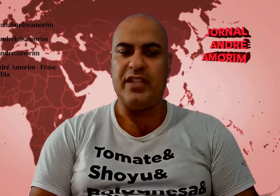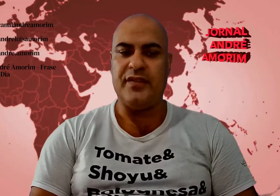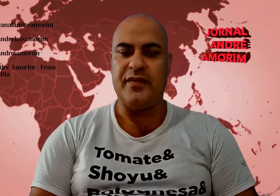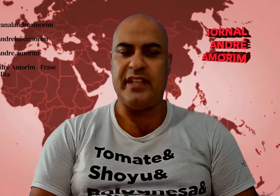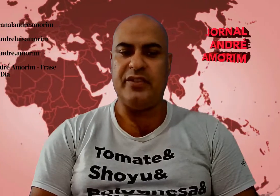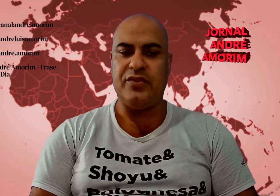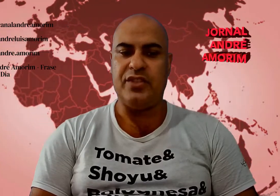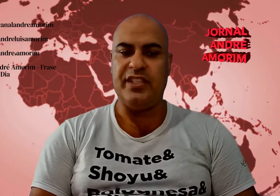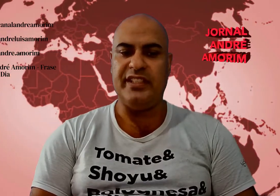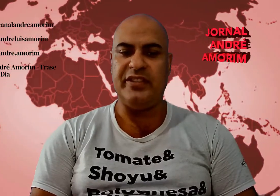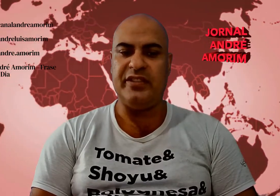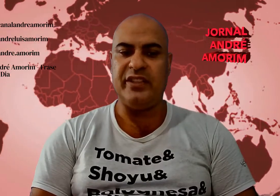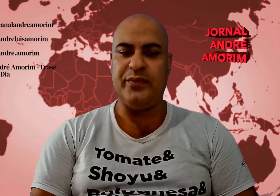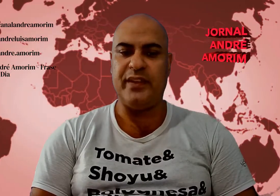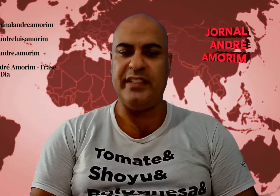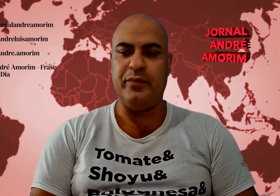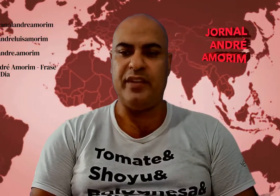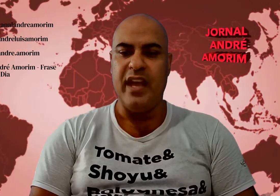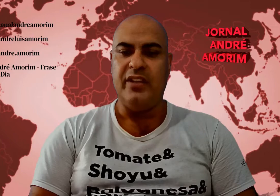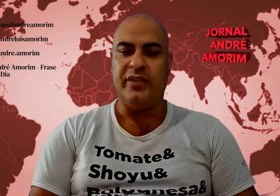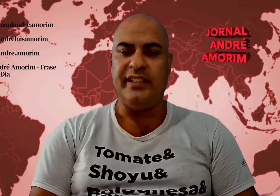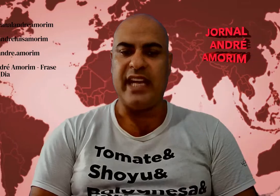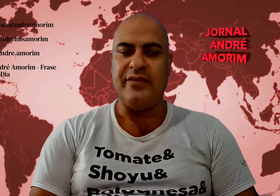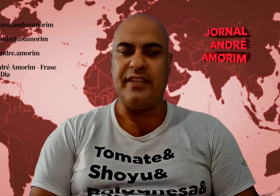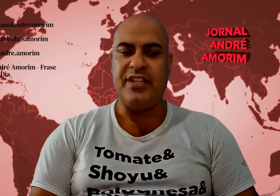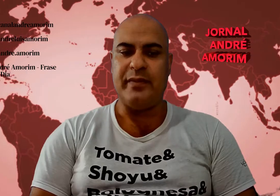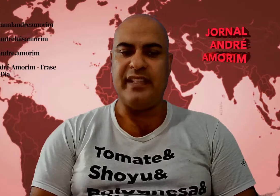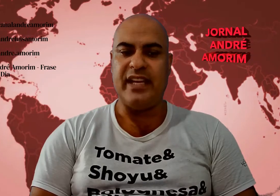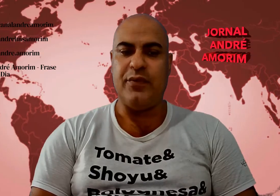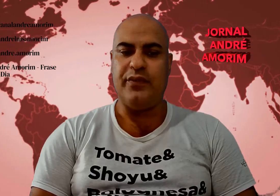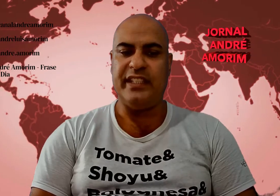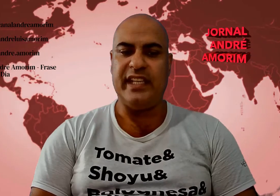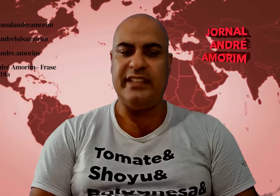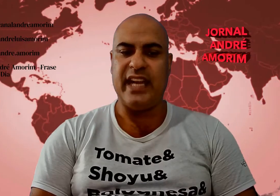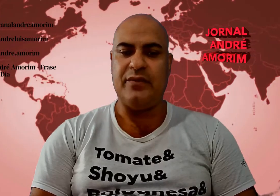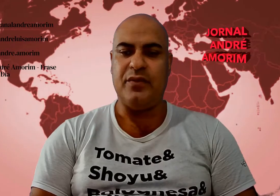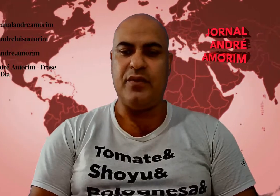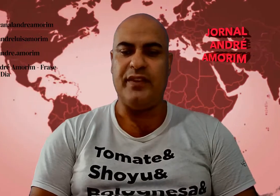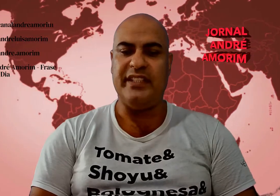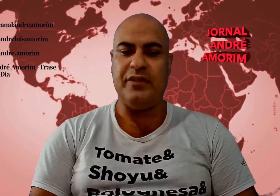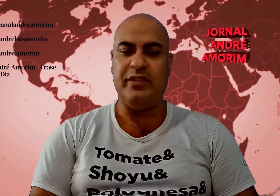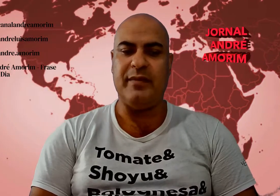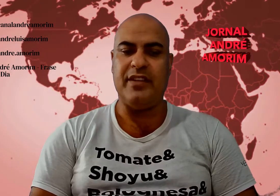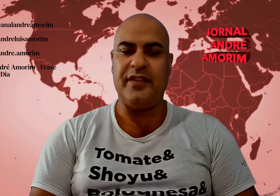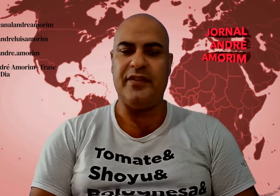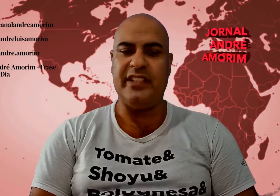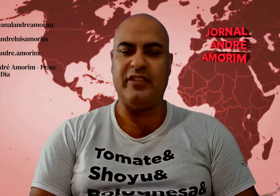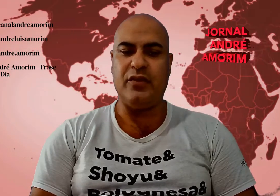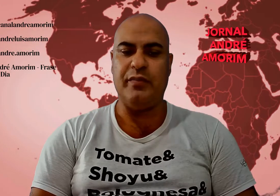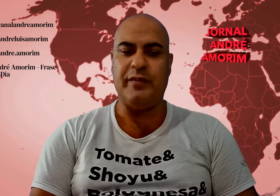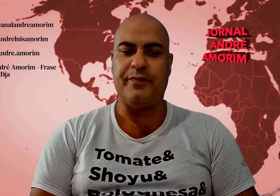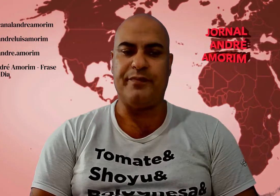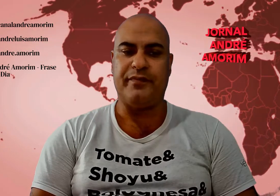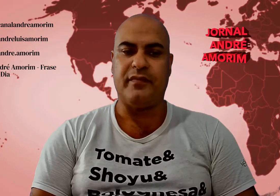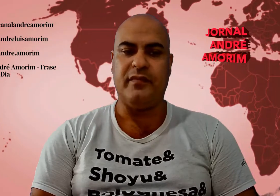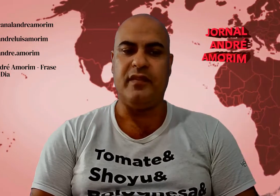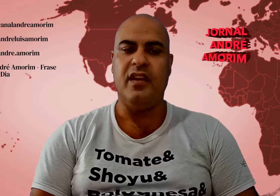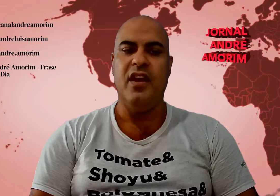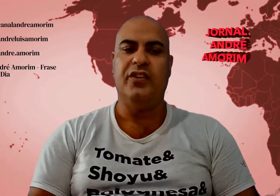meio do projeto de verificação de notícias, usuários do Facebook solicitaram que este material fosse analisado. Confira a seguir o trabalho de verificação na